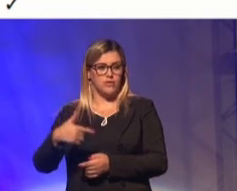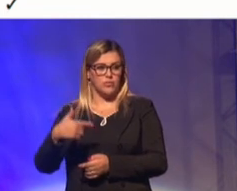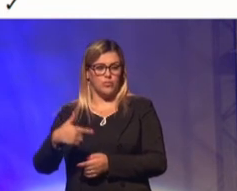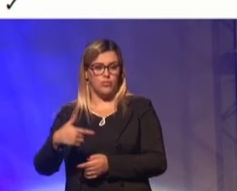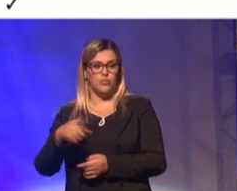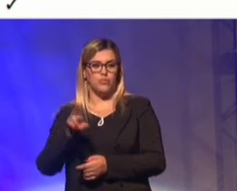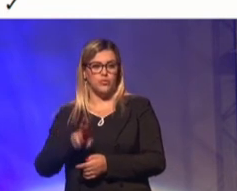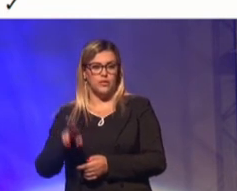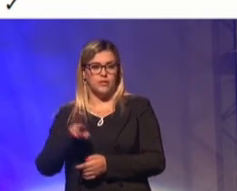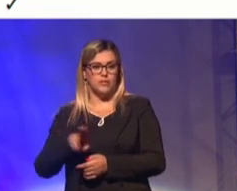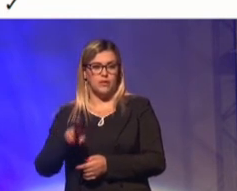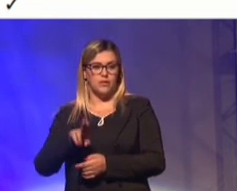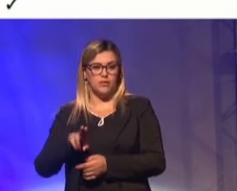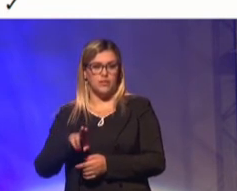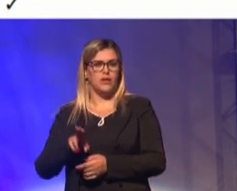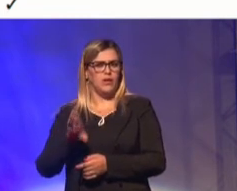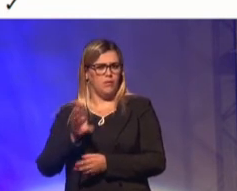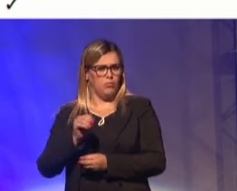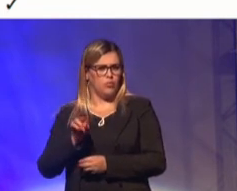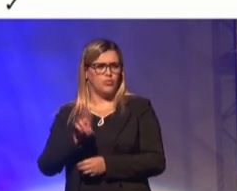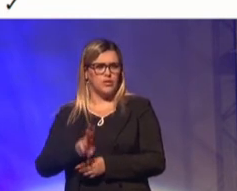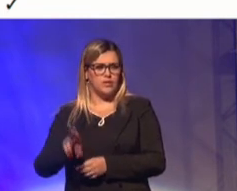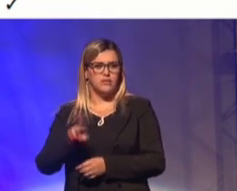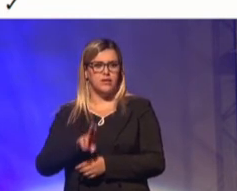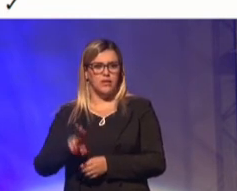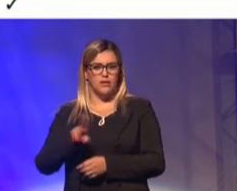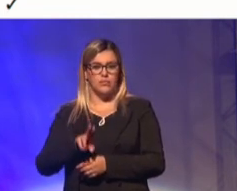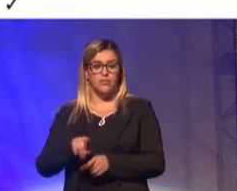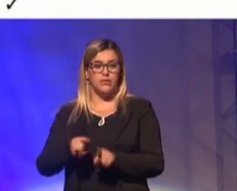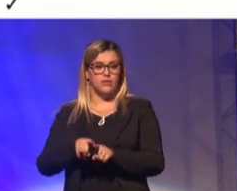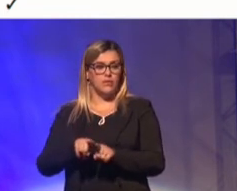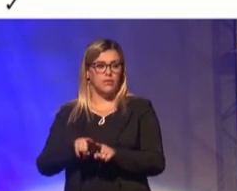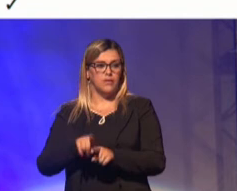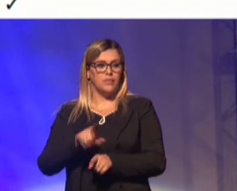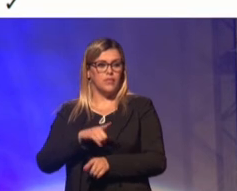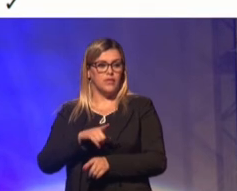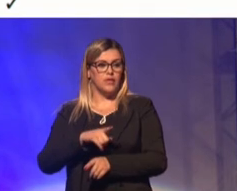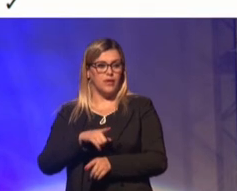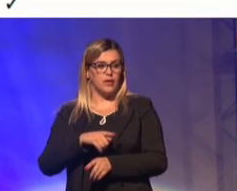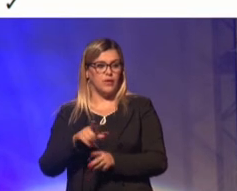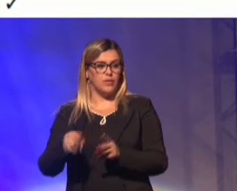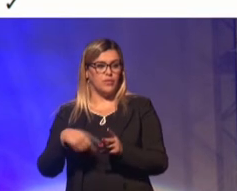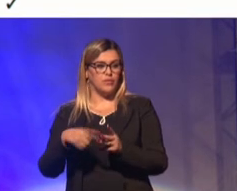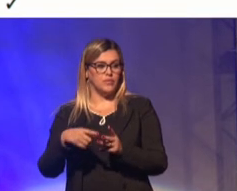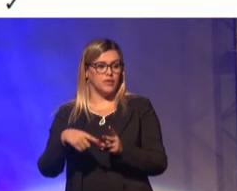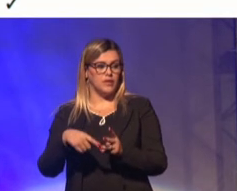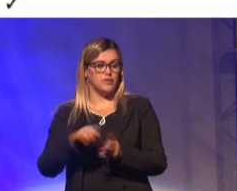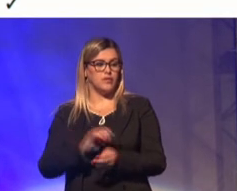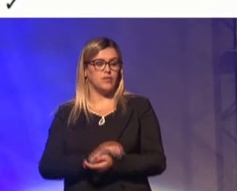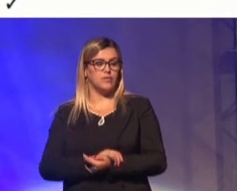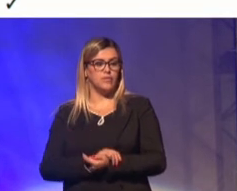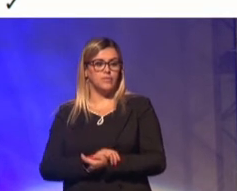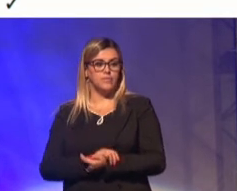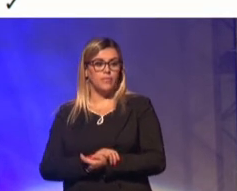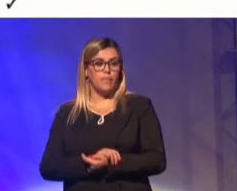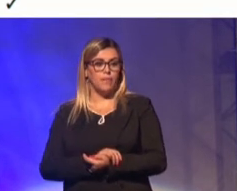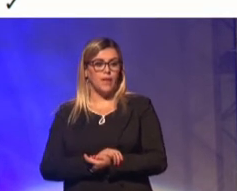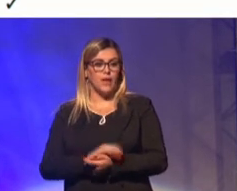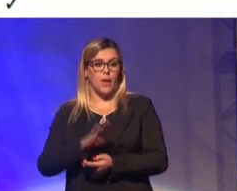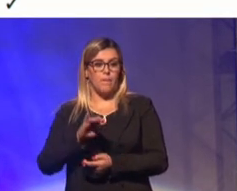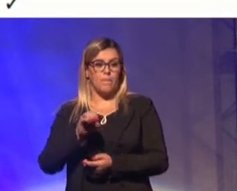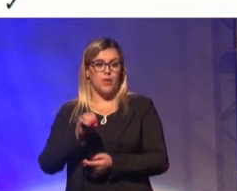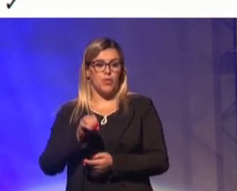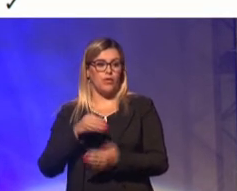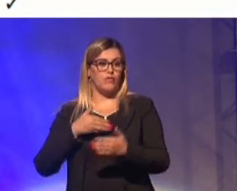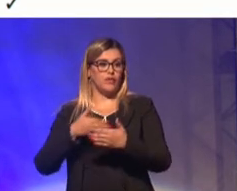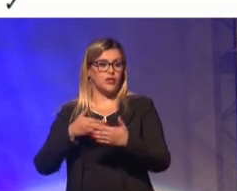dos locais e que é muito utilizado, né, também TENS, que é sempre o queridinho dos fisioterapeutas, e biofeedback